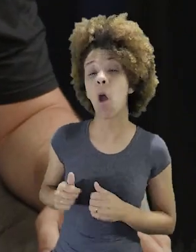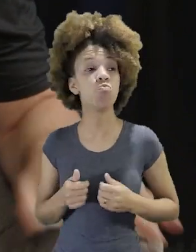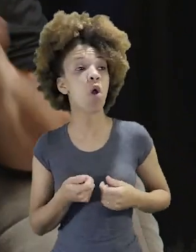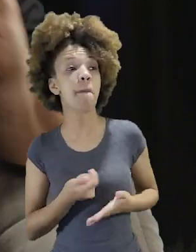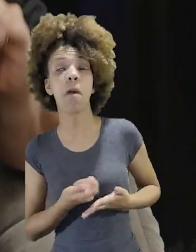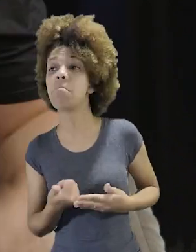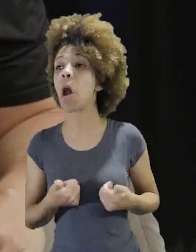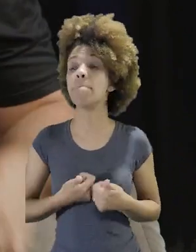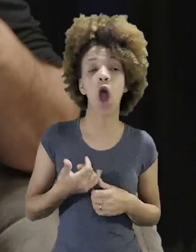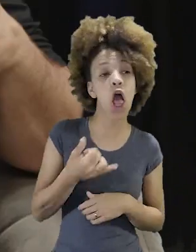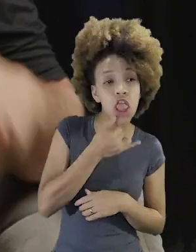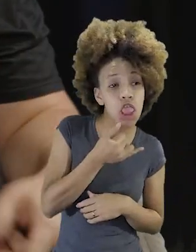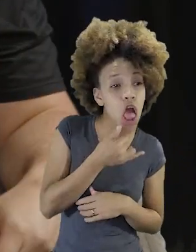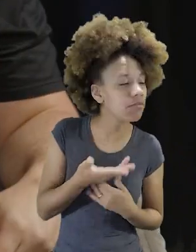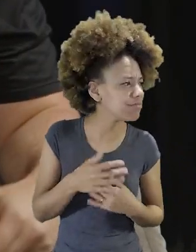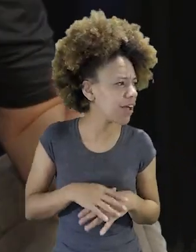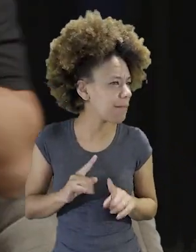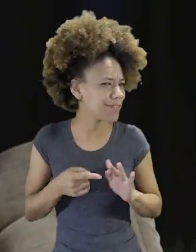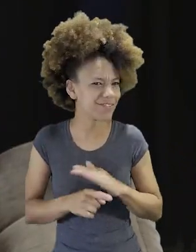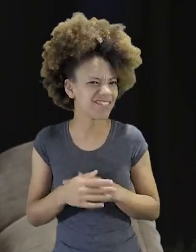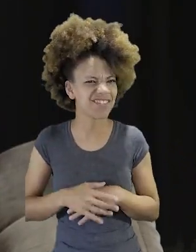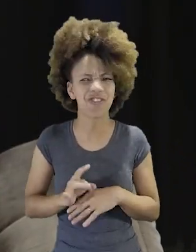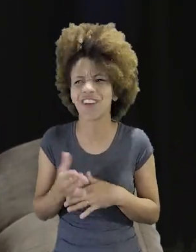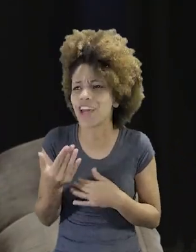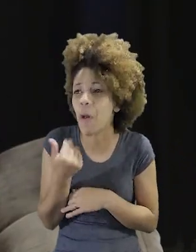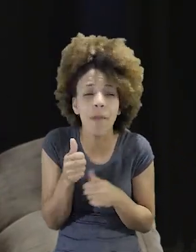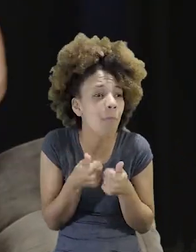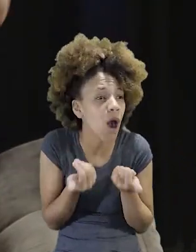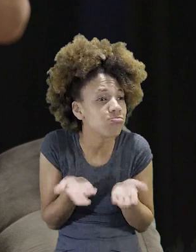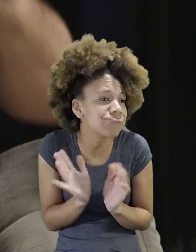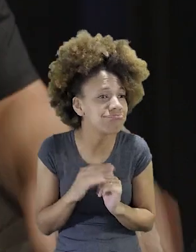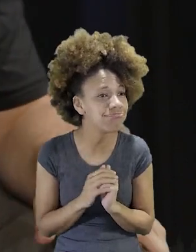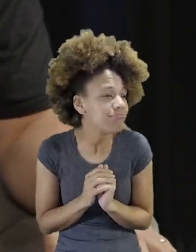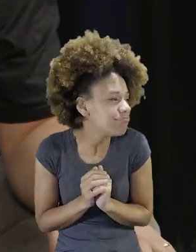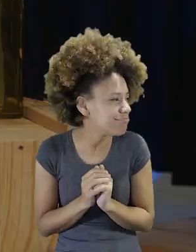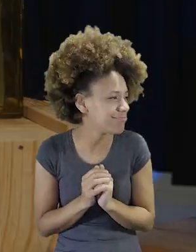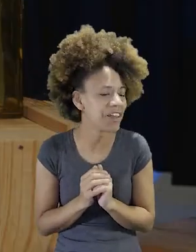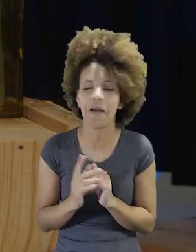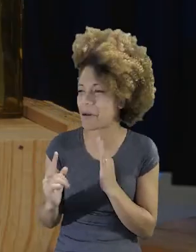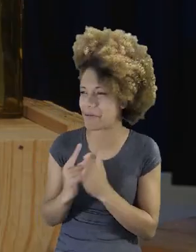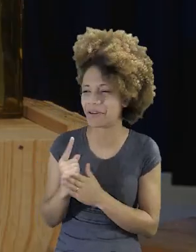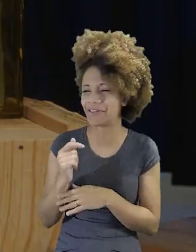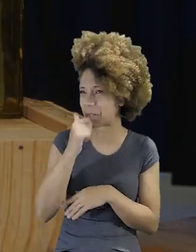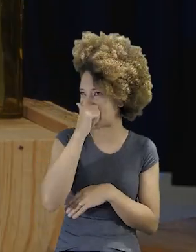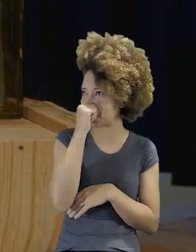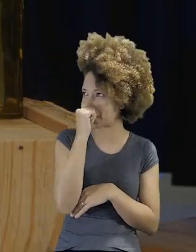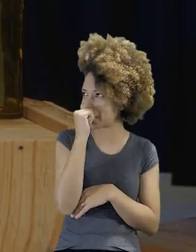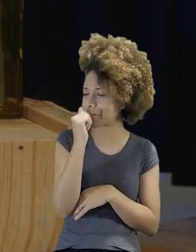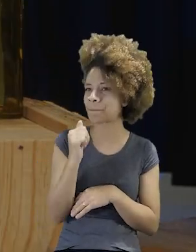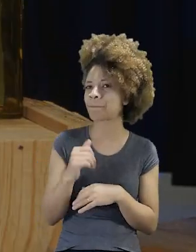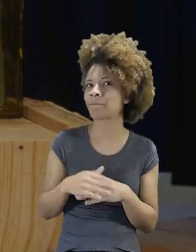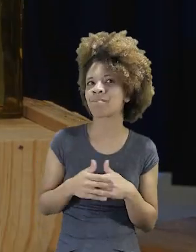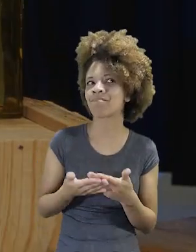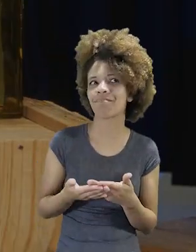na padaria maluco pão é o seguinte maluco pão é a tristeza e o cara no fundo no fundo ele fala mano só queria comer um pão Só uma